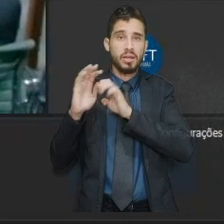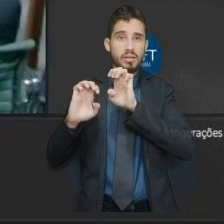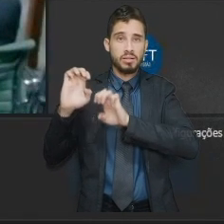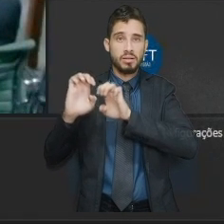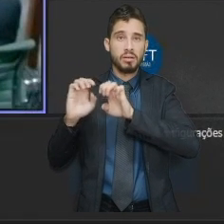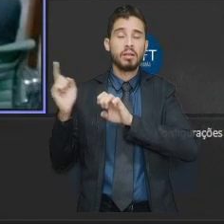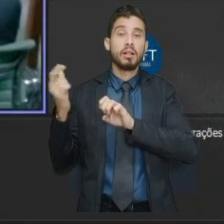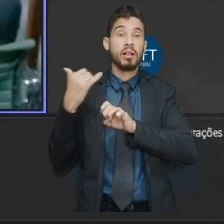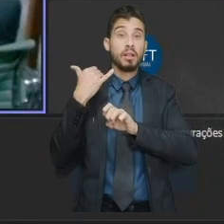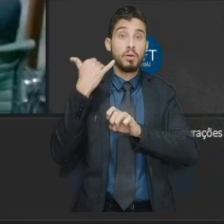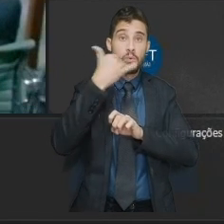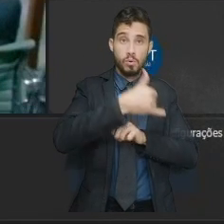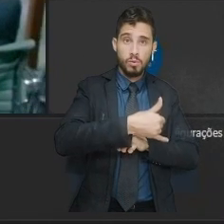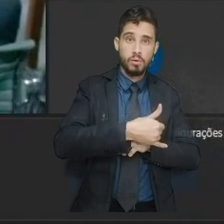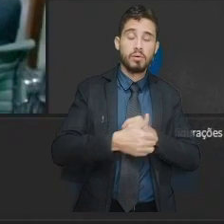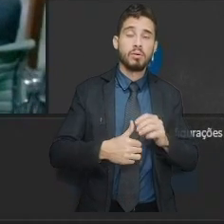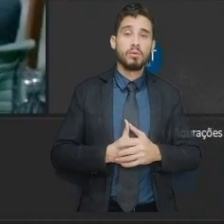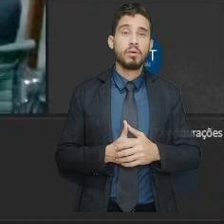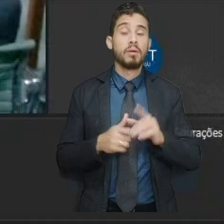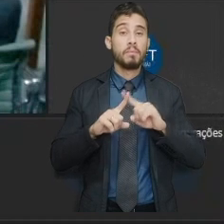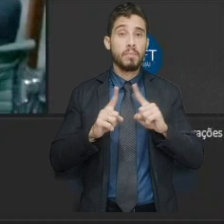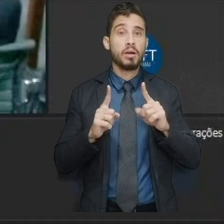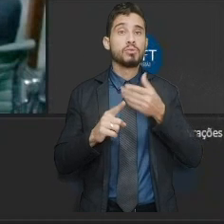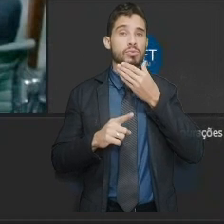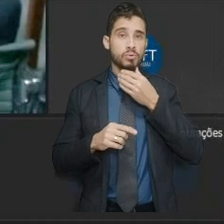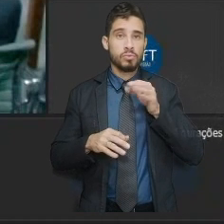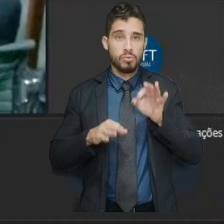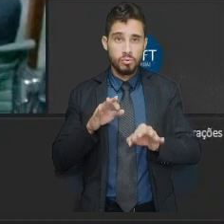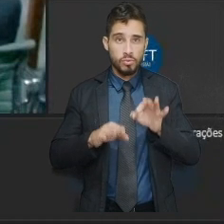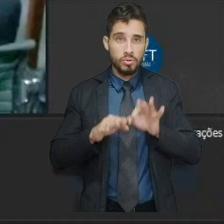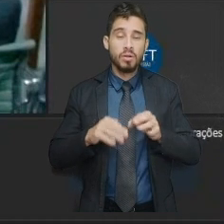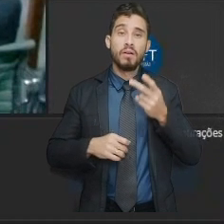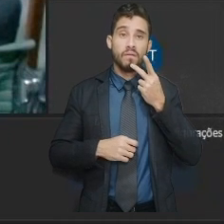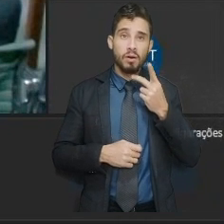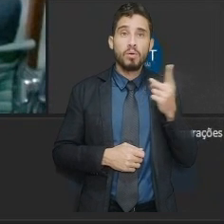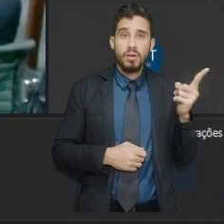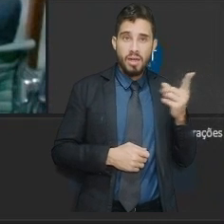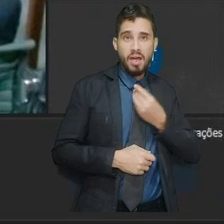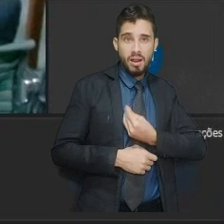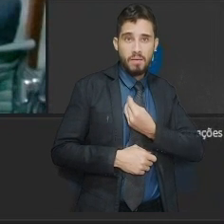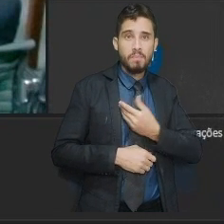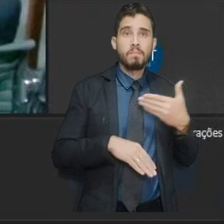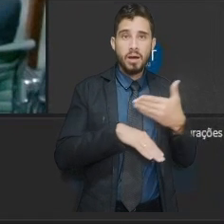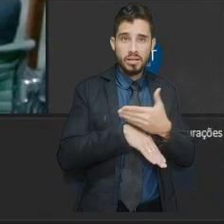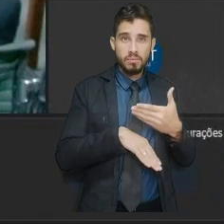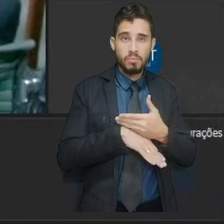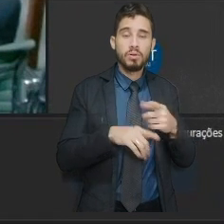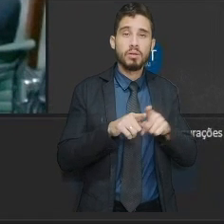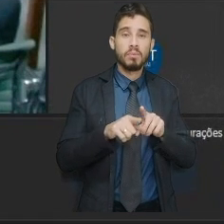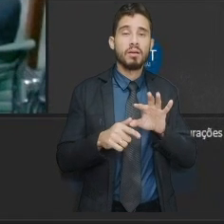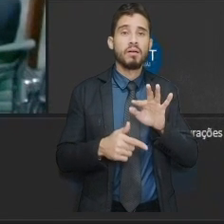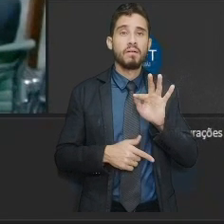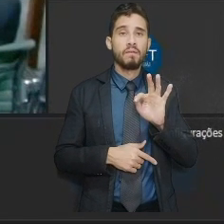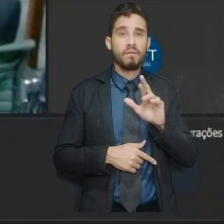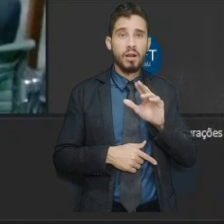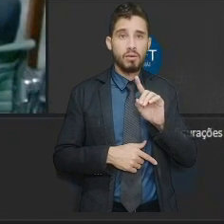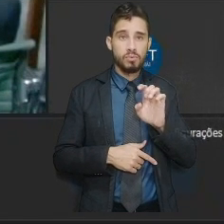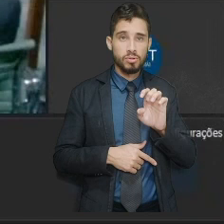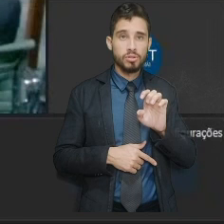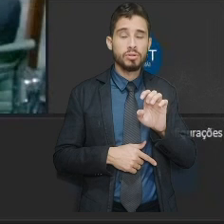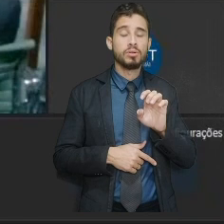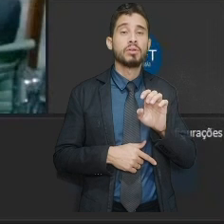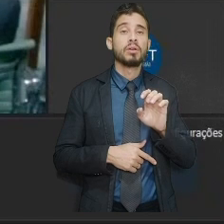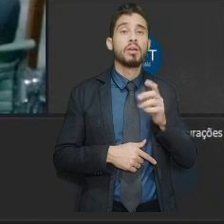Consultoria, que foi a destinatária da transferência. No entanto, o juízo presumiu a participação da recorrente nessa suposta